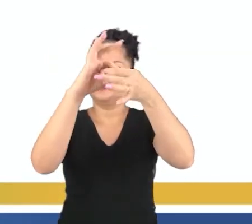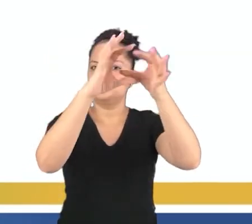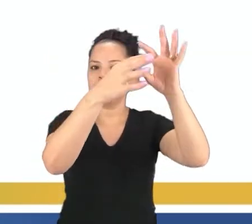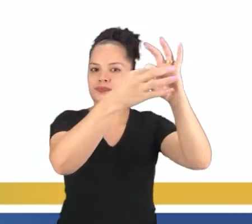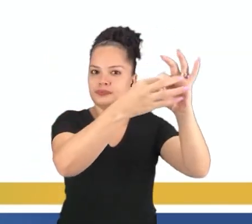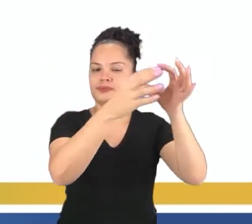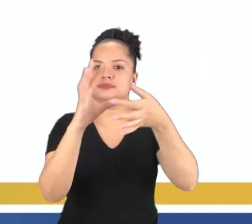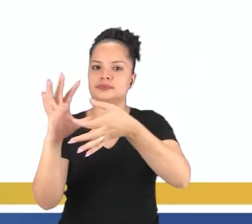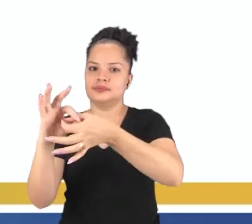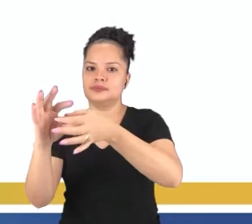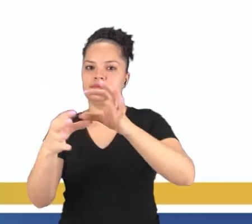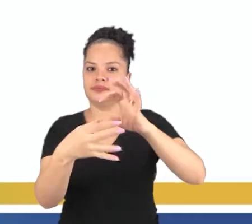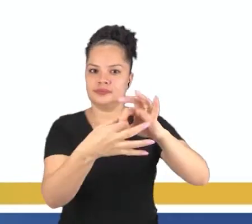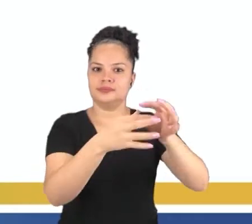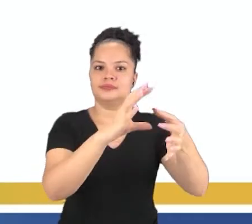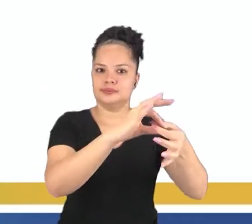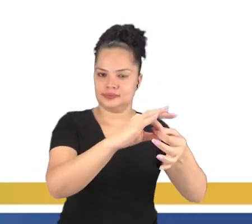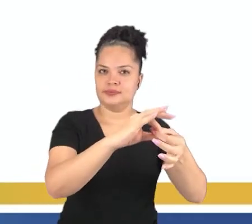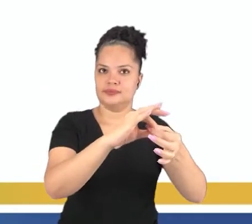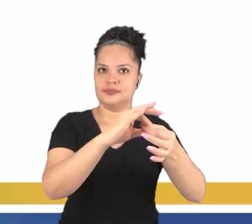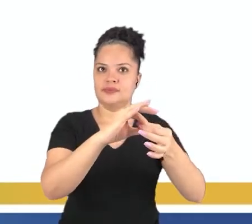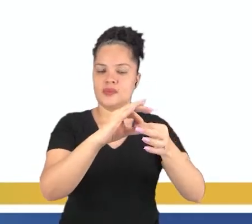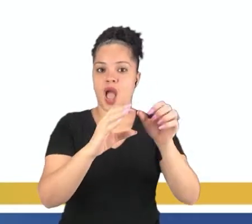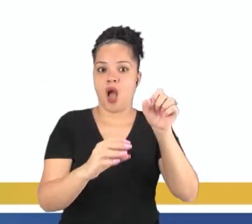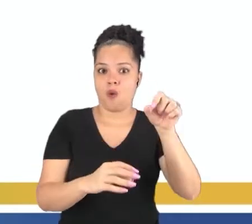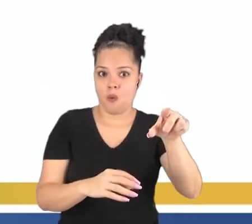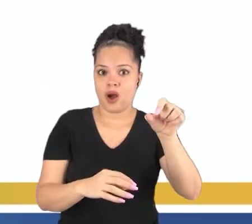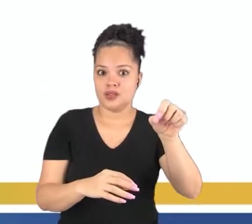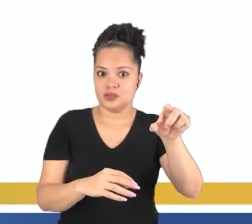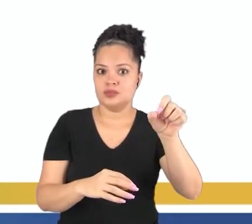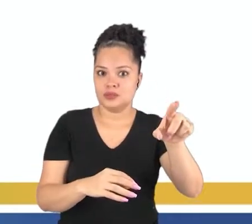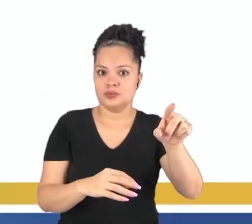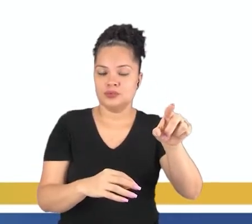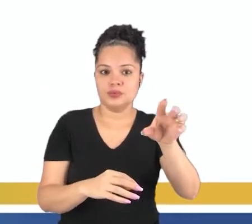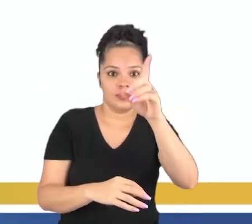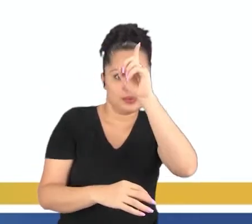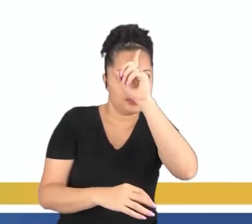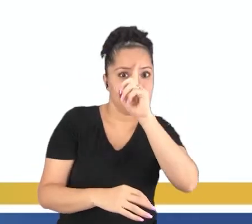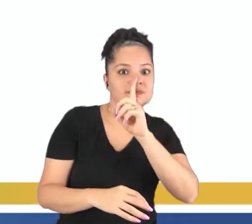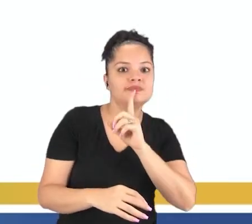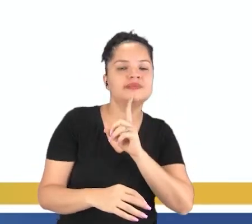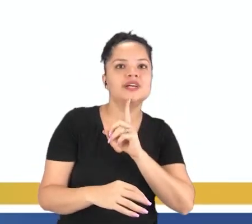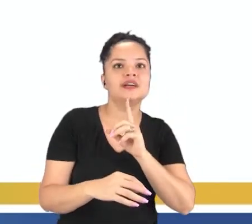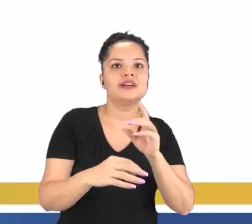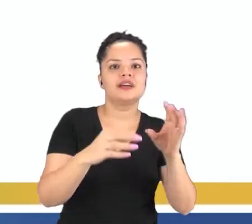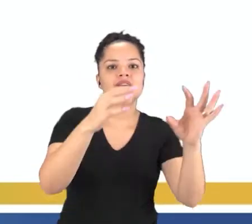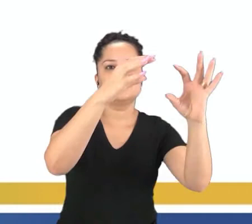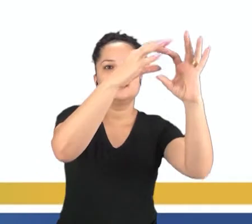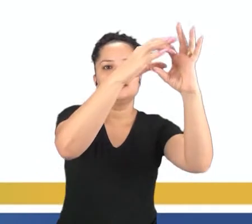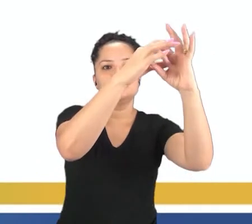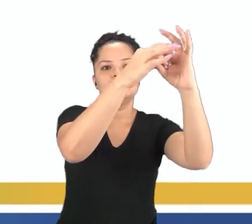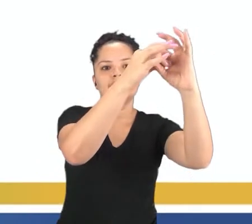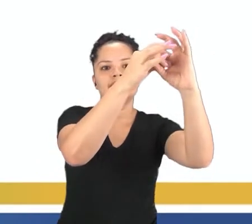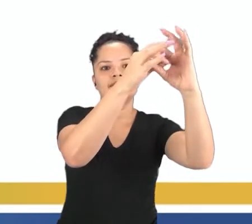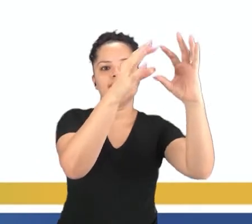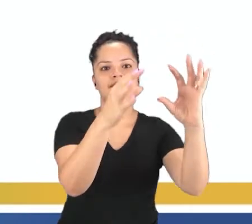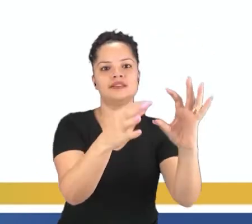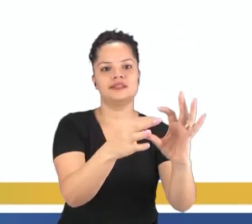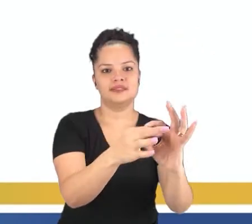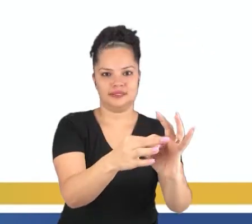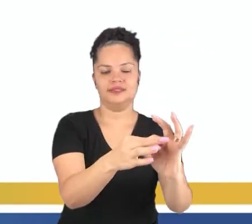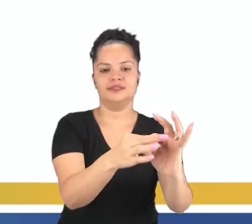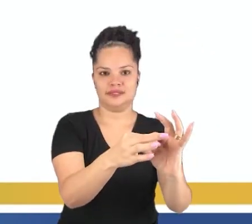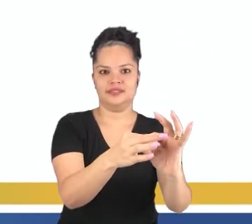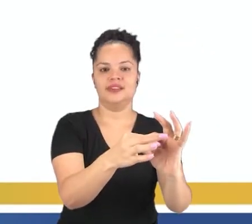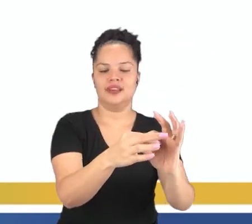aula. Repare que, por exemplo, o aro azul e o aro amarelo, eles se cruzam em dois pontos. Então, eu posso pensar aí que